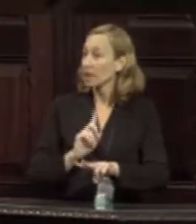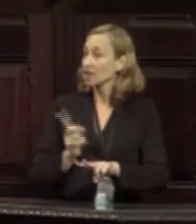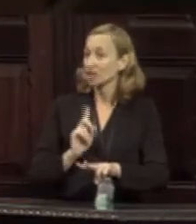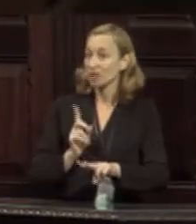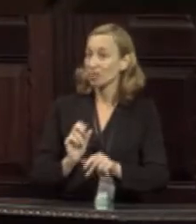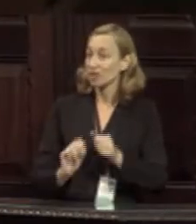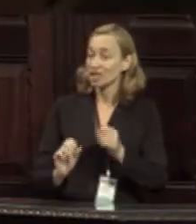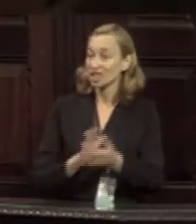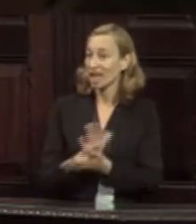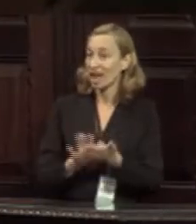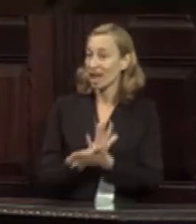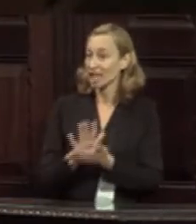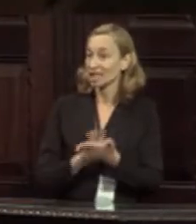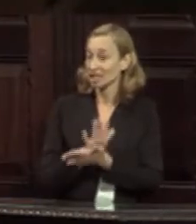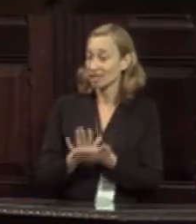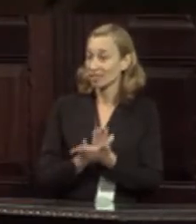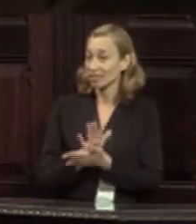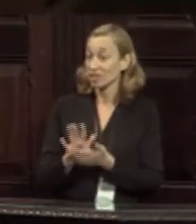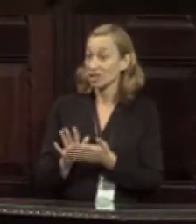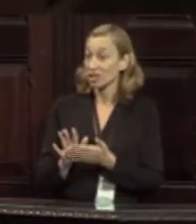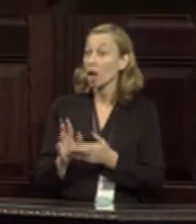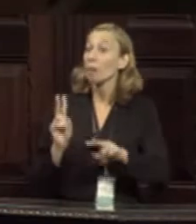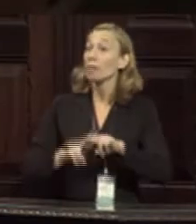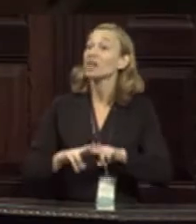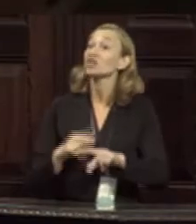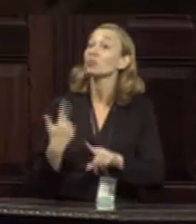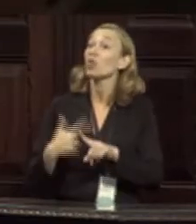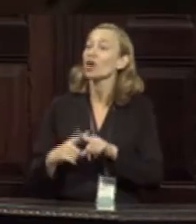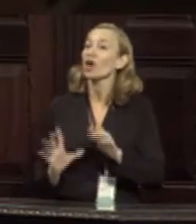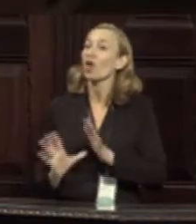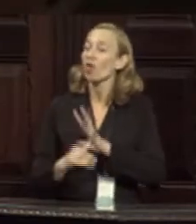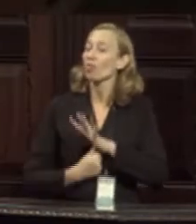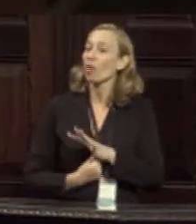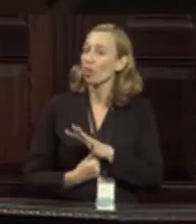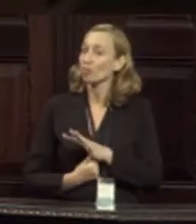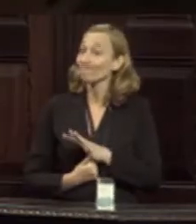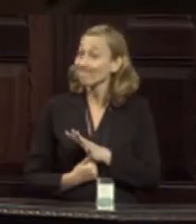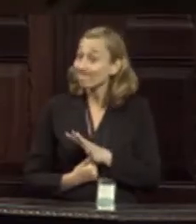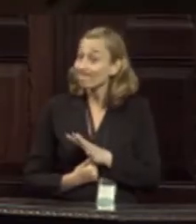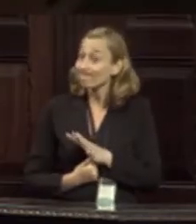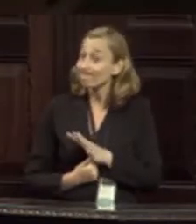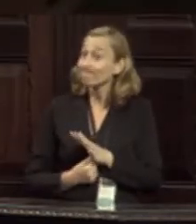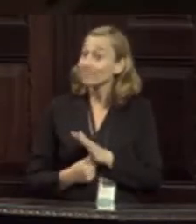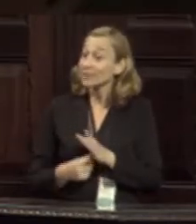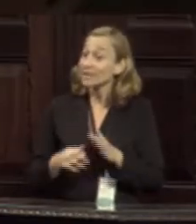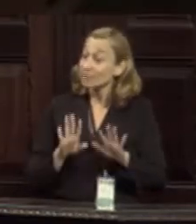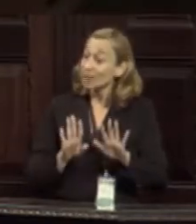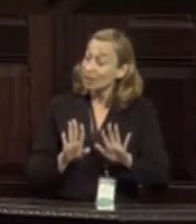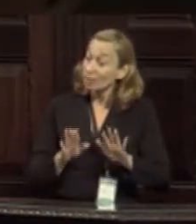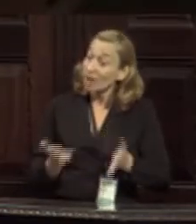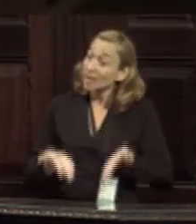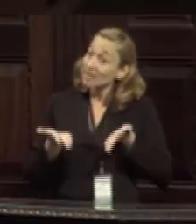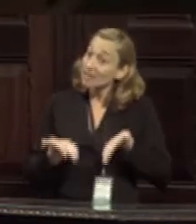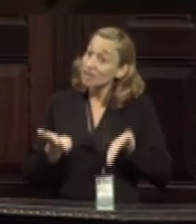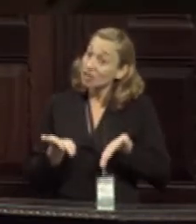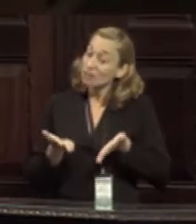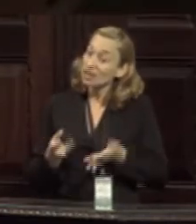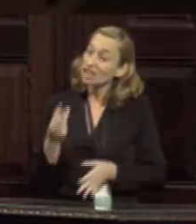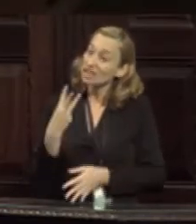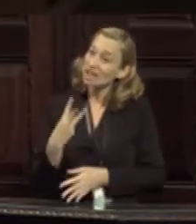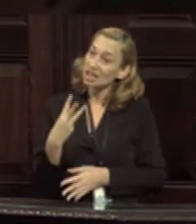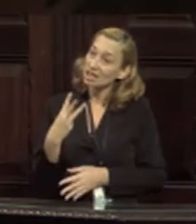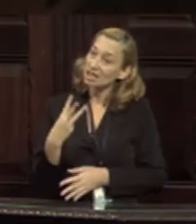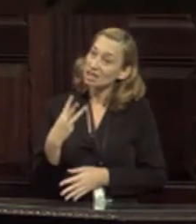E está o Comperj parado. Nós botamos lá, de incentivo, 3 bilhões e 200 milhões